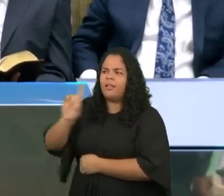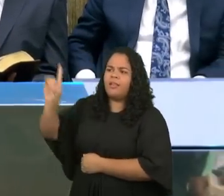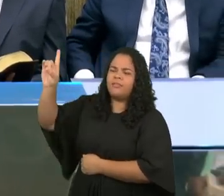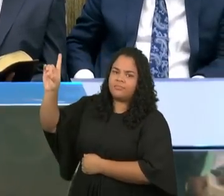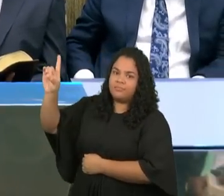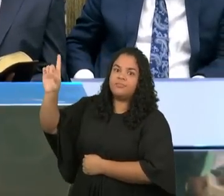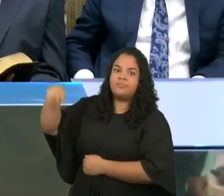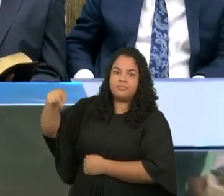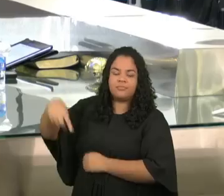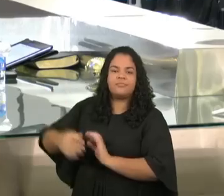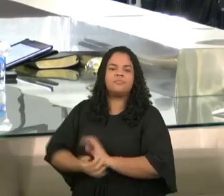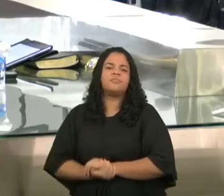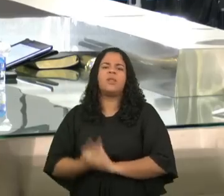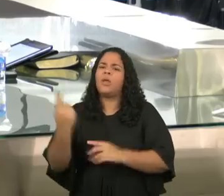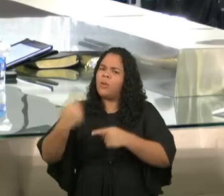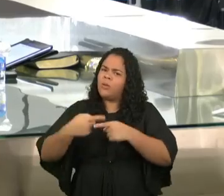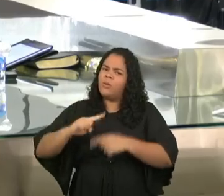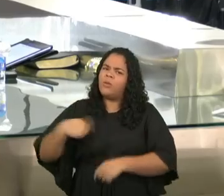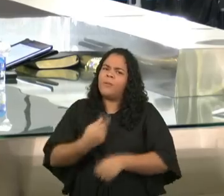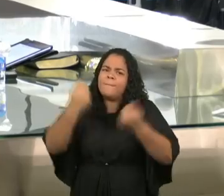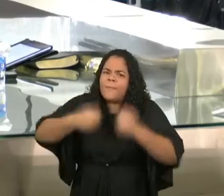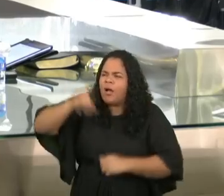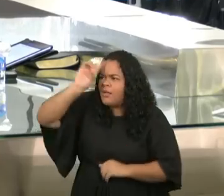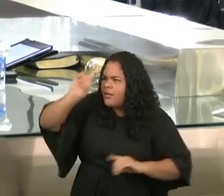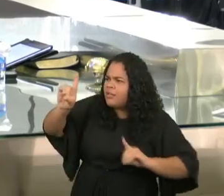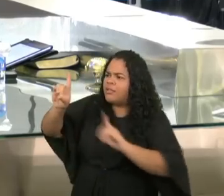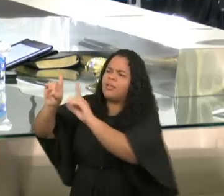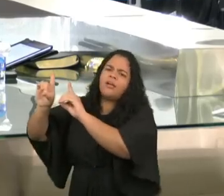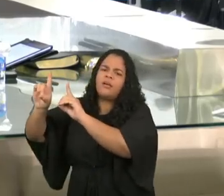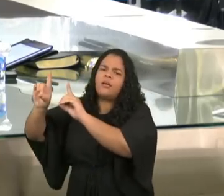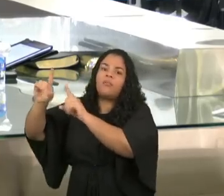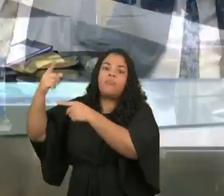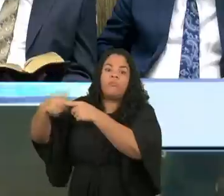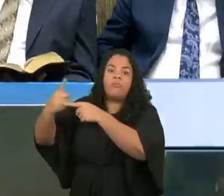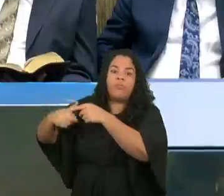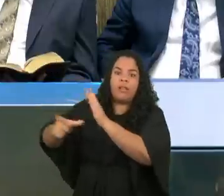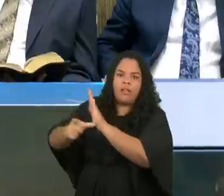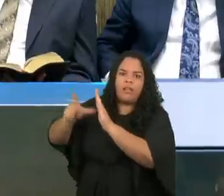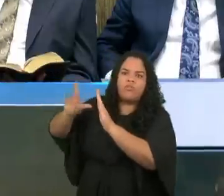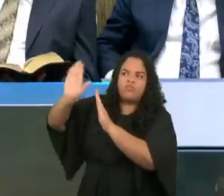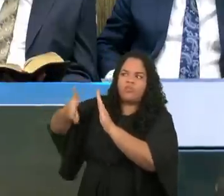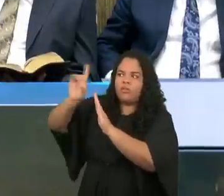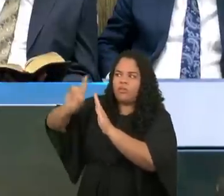porque Deus quis deixar achar. O Deus absconditos